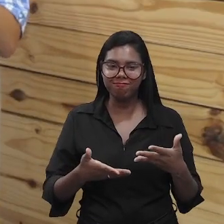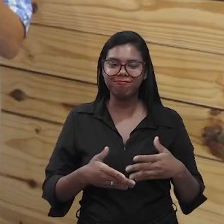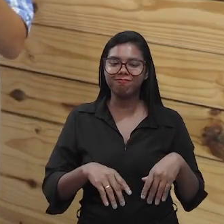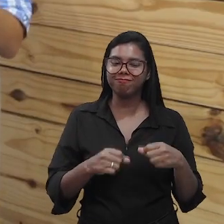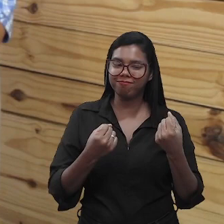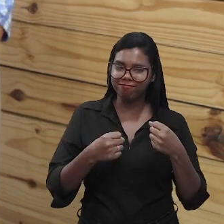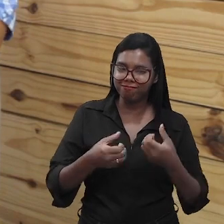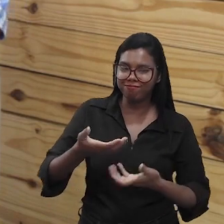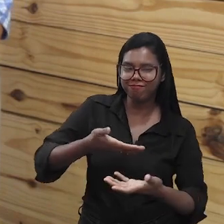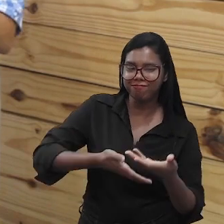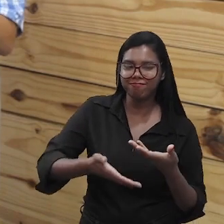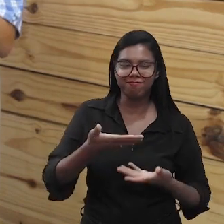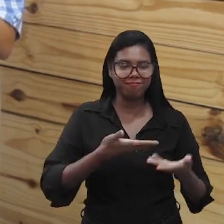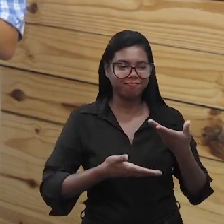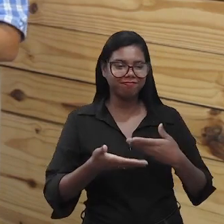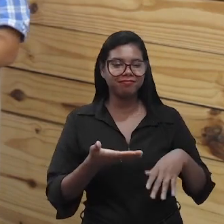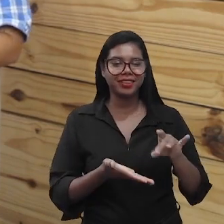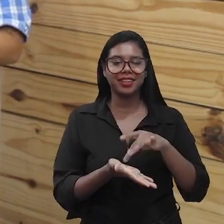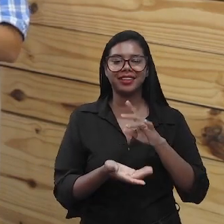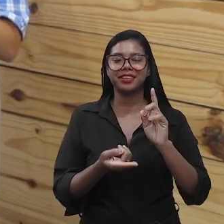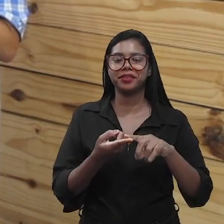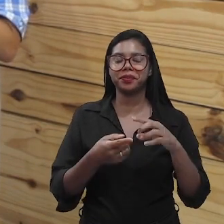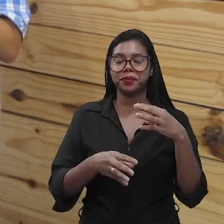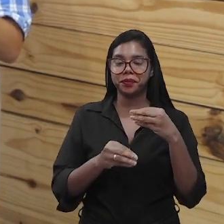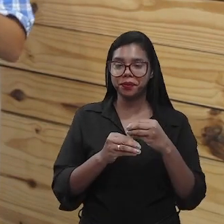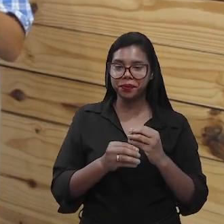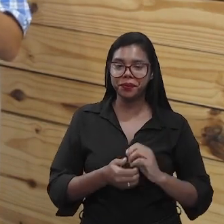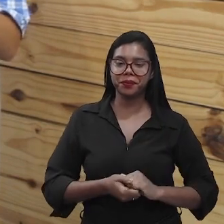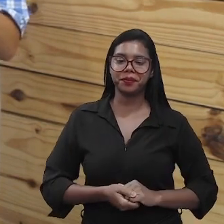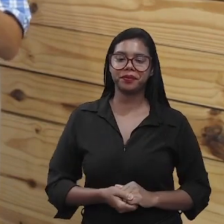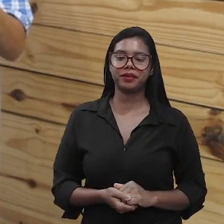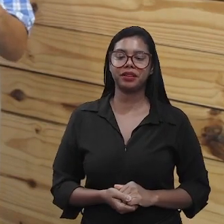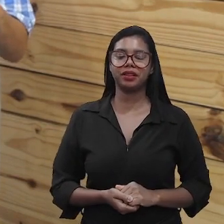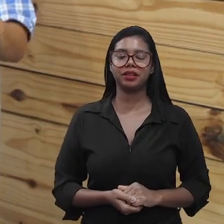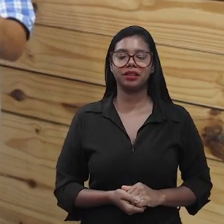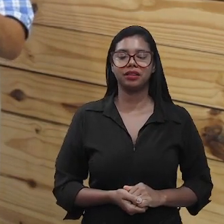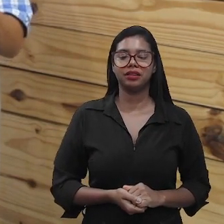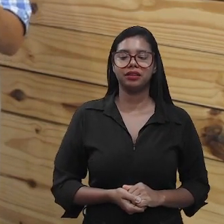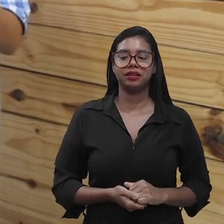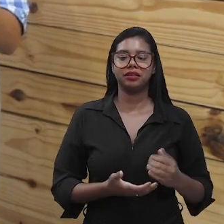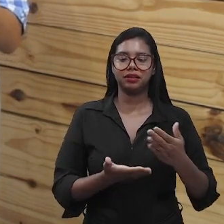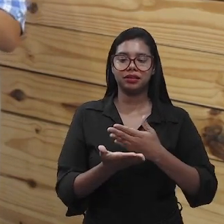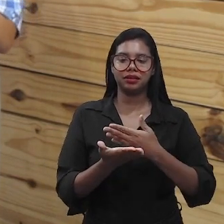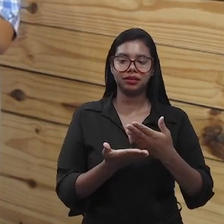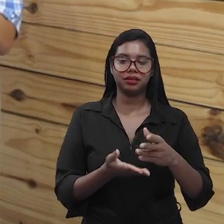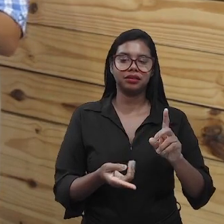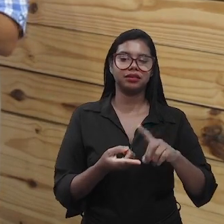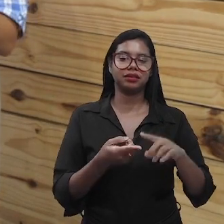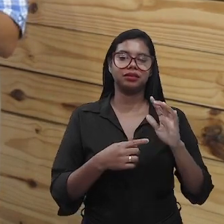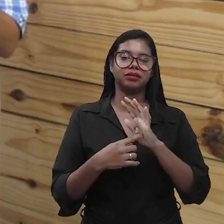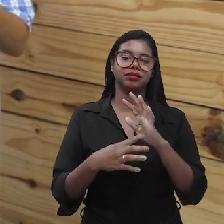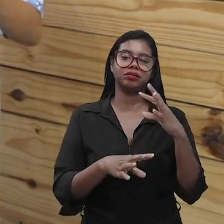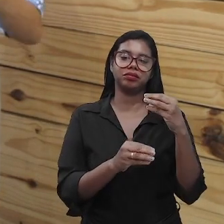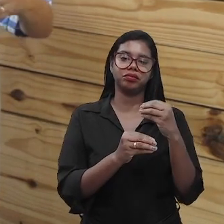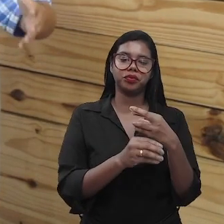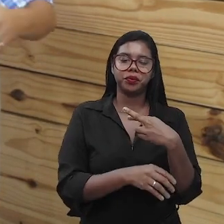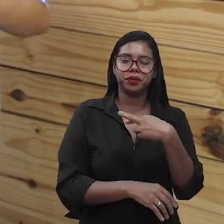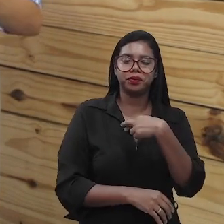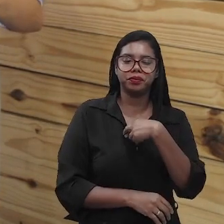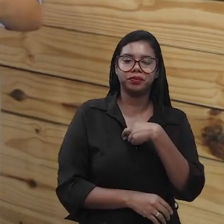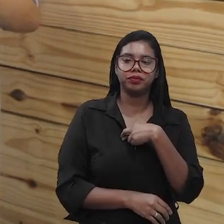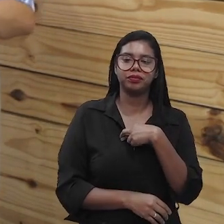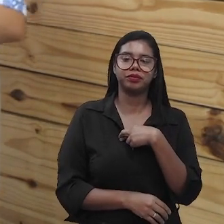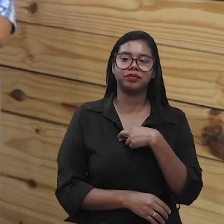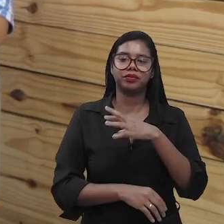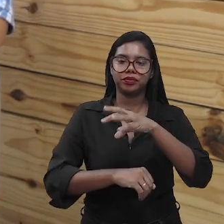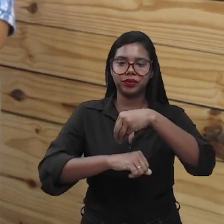leitores, né? A essa altura em que essa aula vai ao ar, eu já devo ter começado a fazer leituras abertas do romance, em que a gente vai começar a discutir com